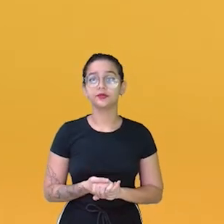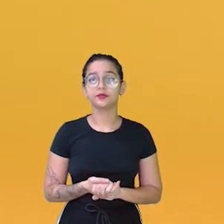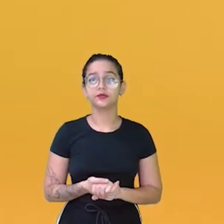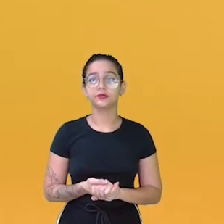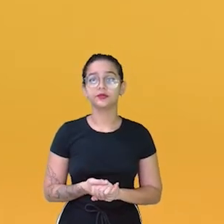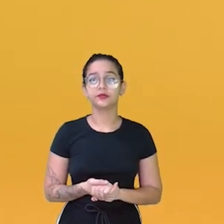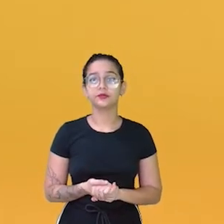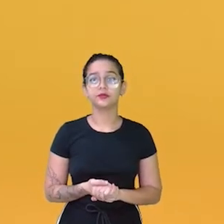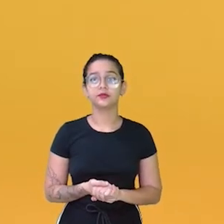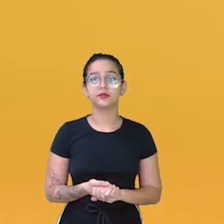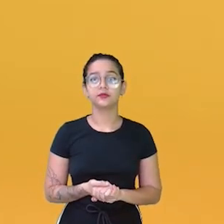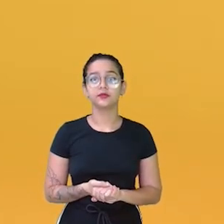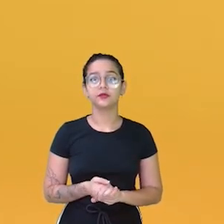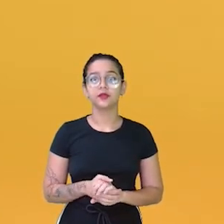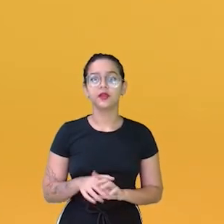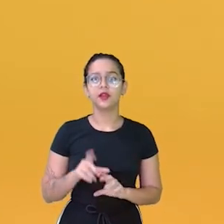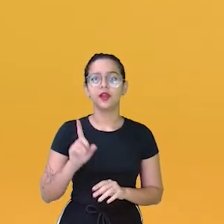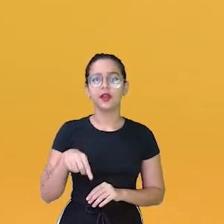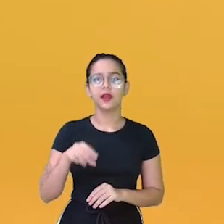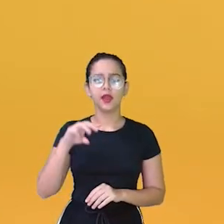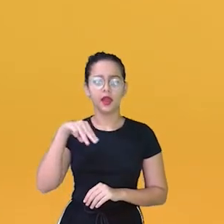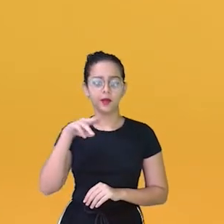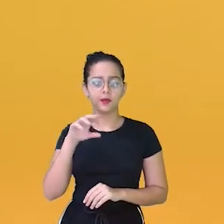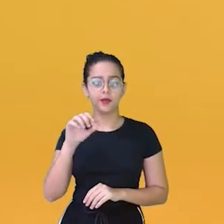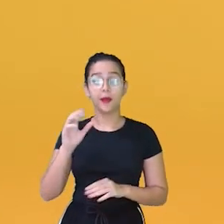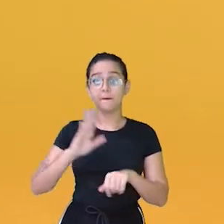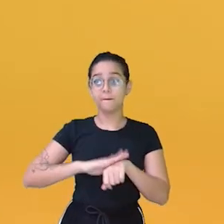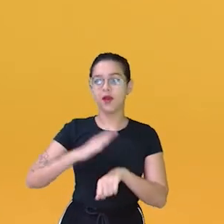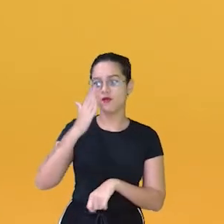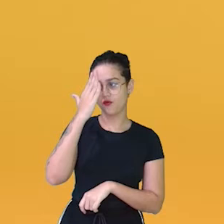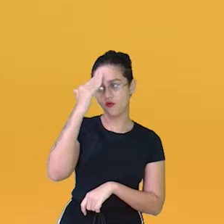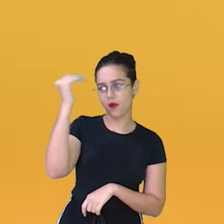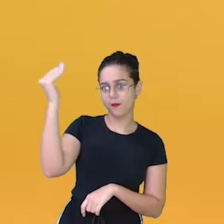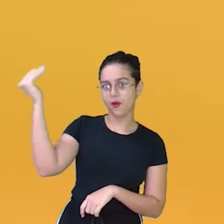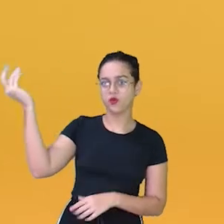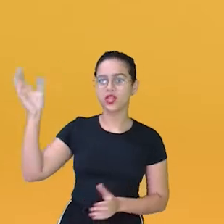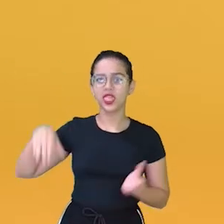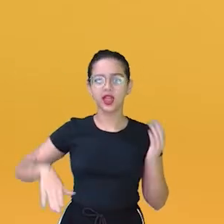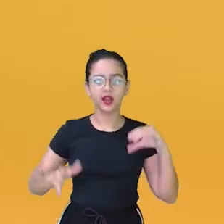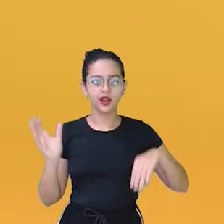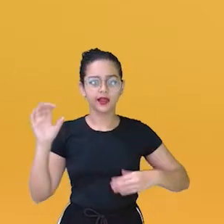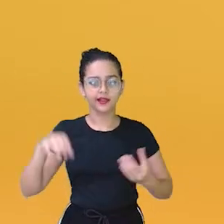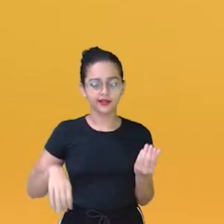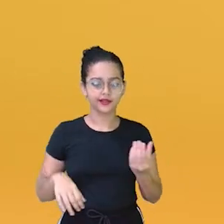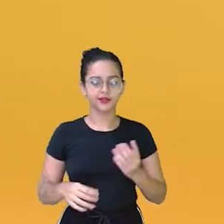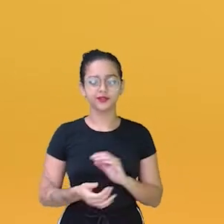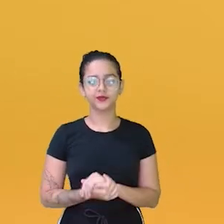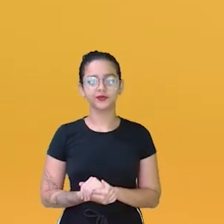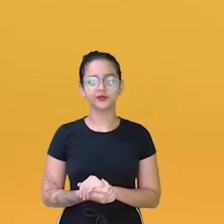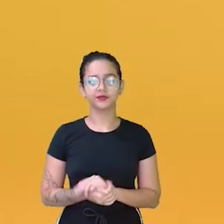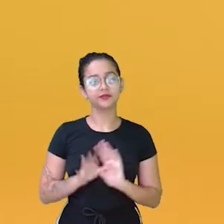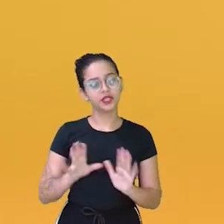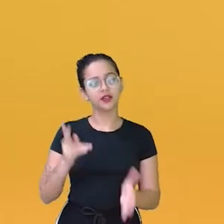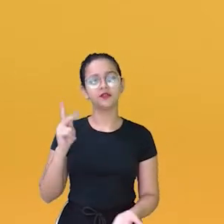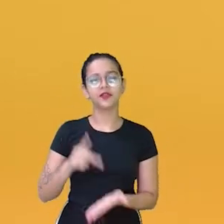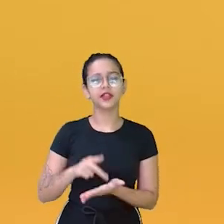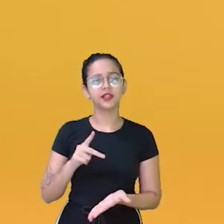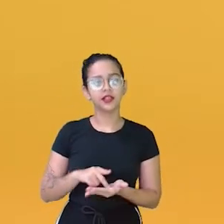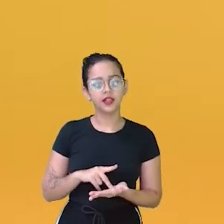Ela é considerada a musa das lendas urbanas, não é? E, na